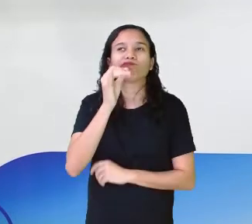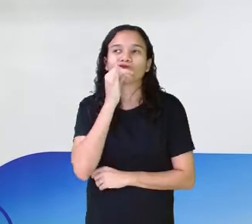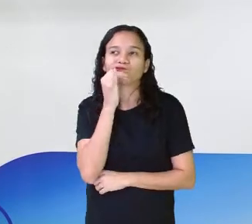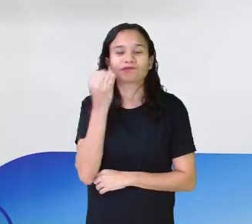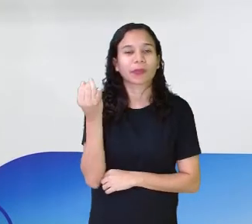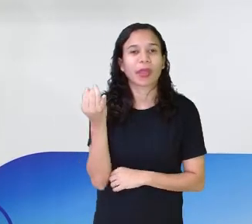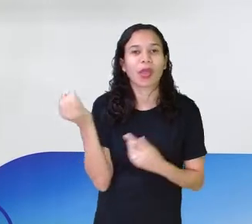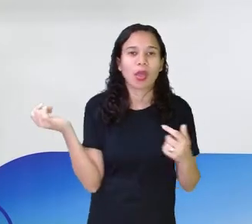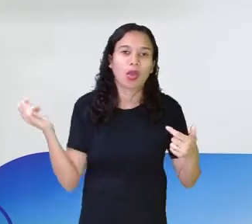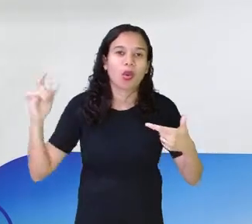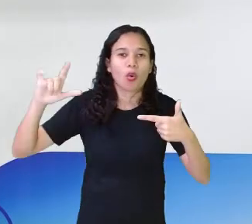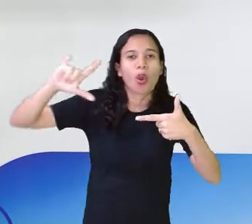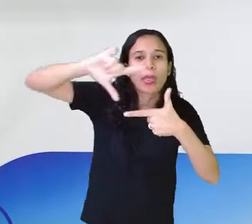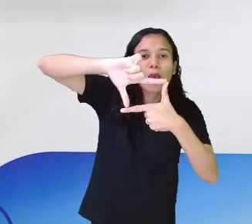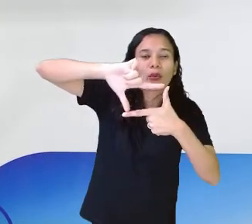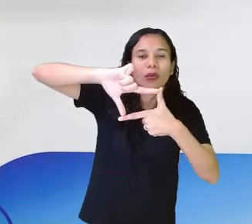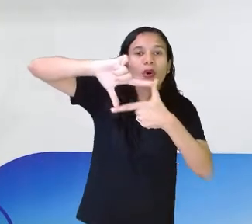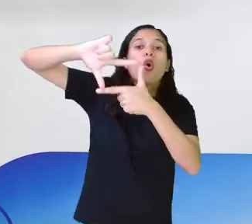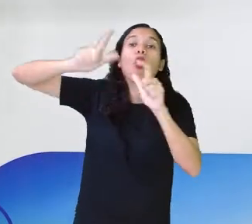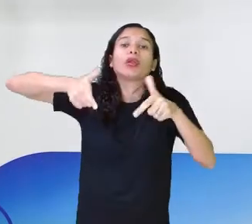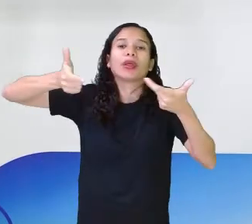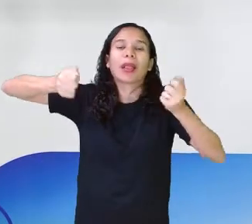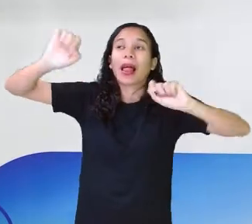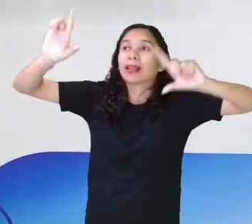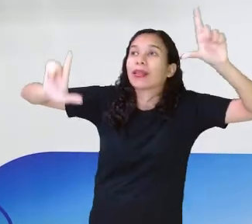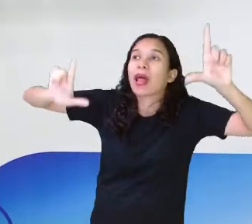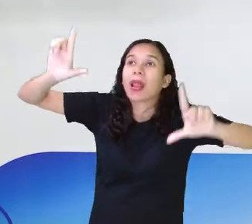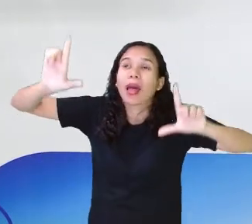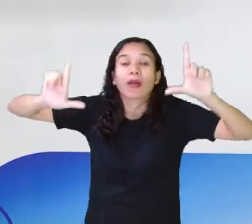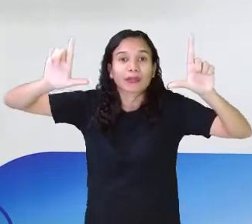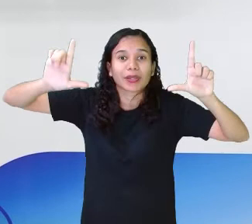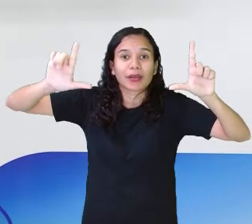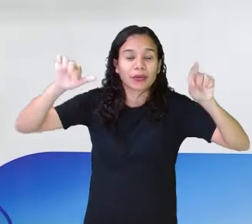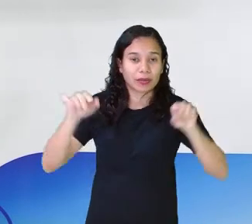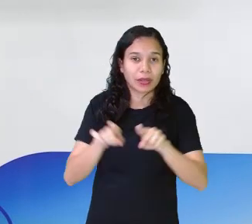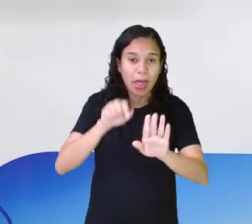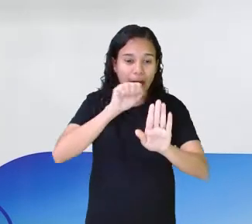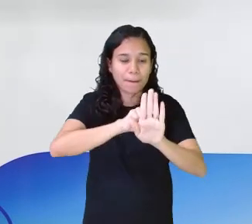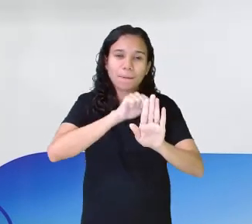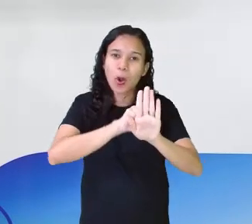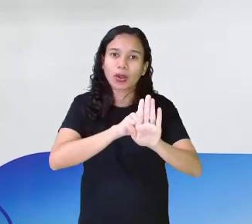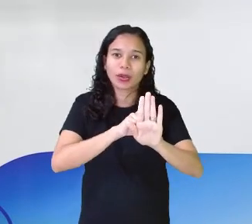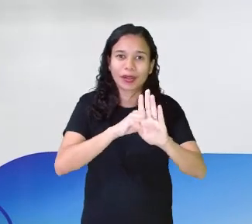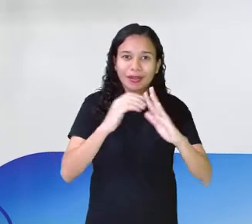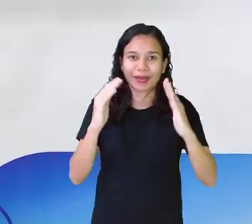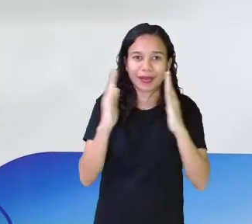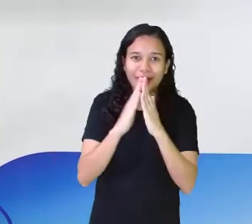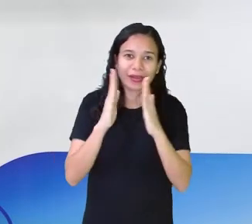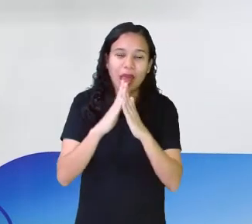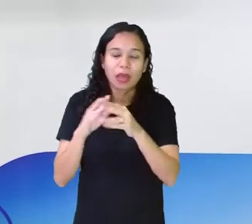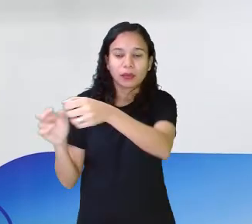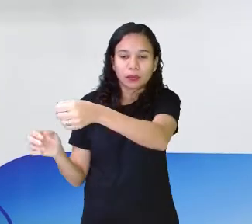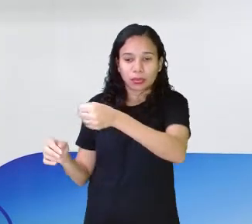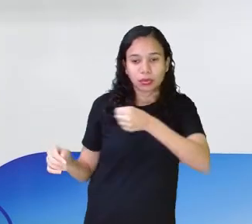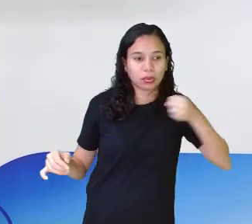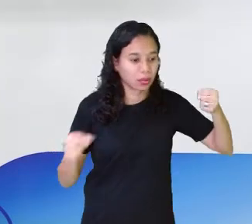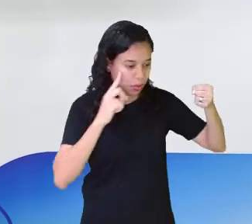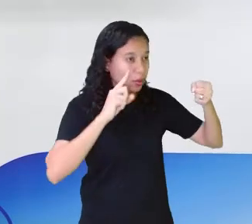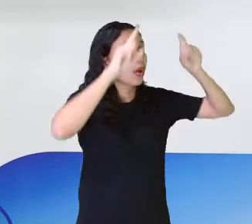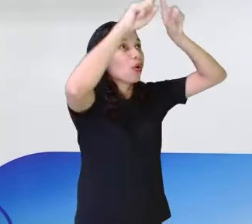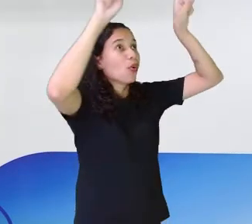no formato da sua televisão, no formato da porta da sua casa ou da porta da